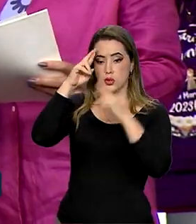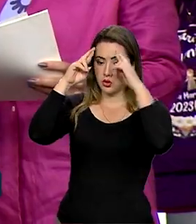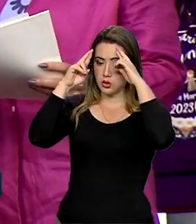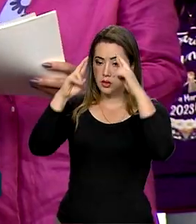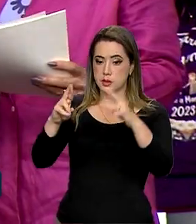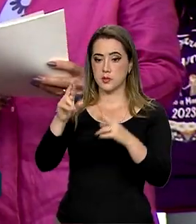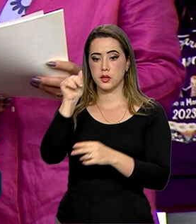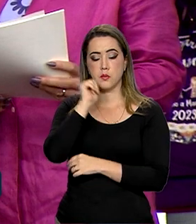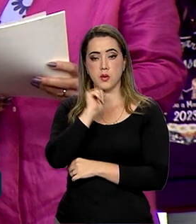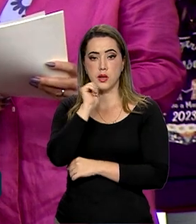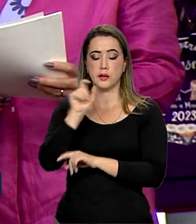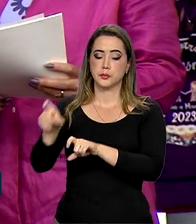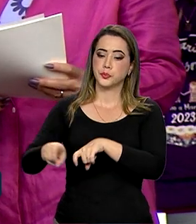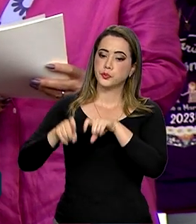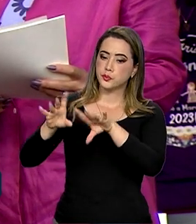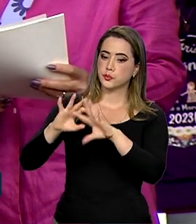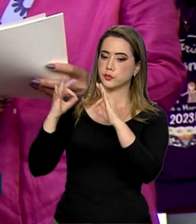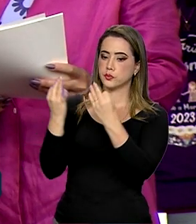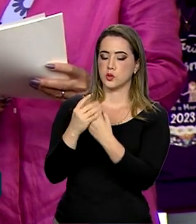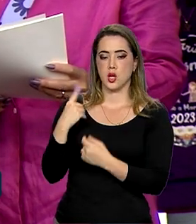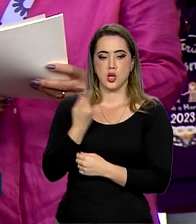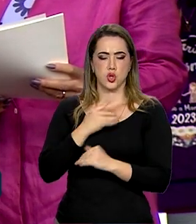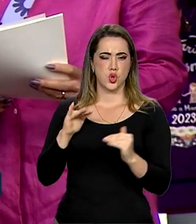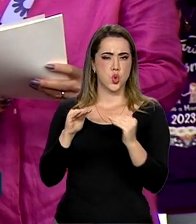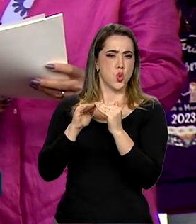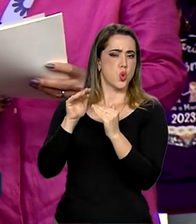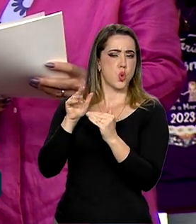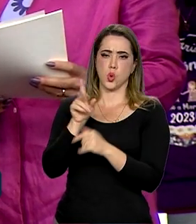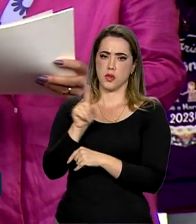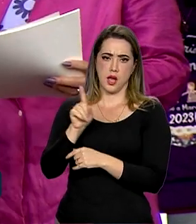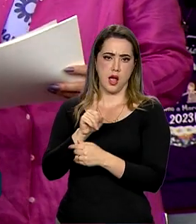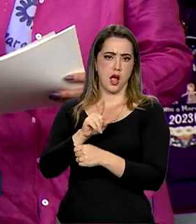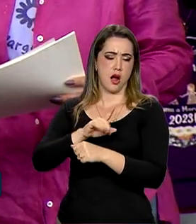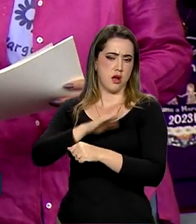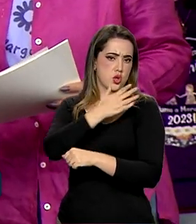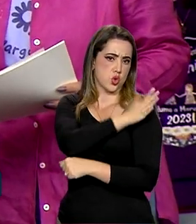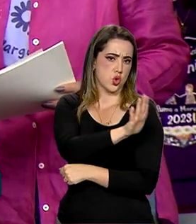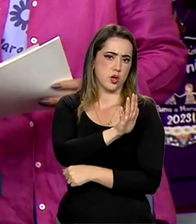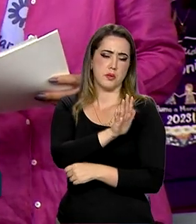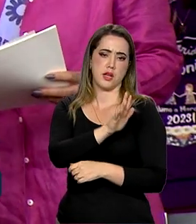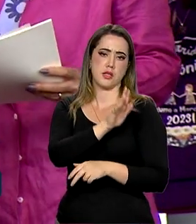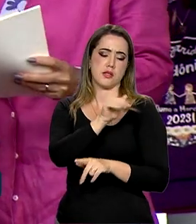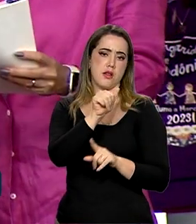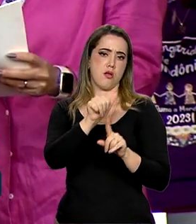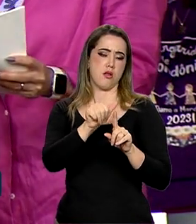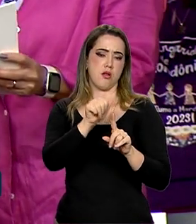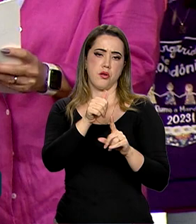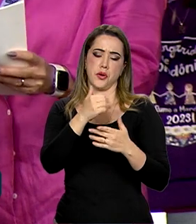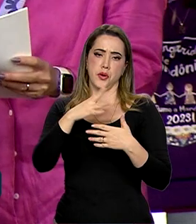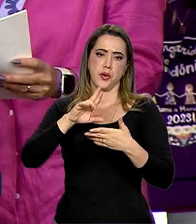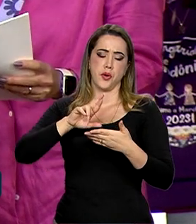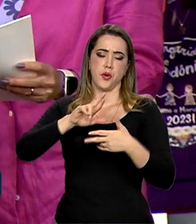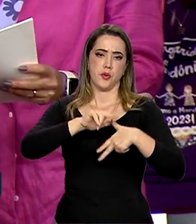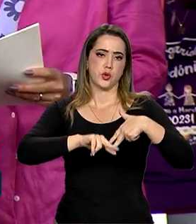cidade. Não toleraremos mais discriminação, misoginia e violência de